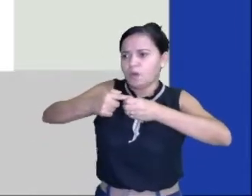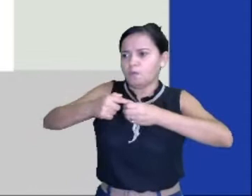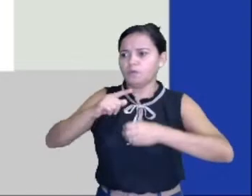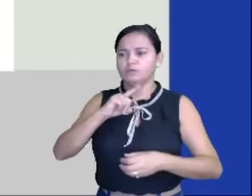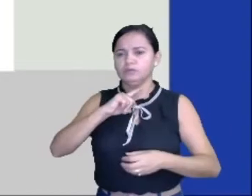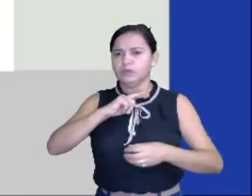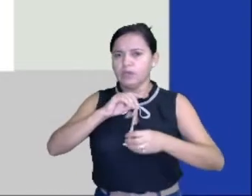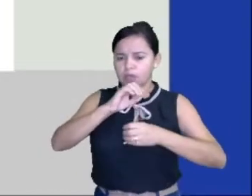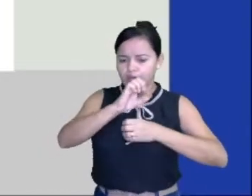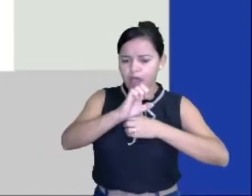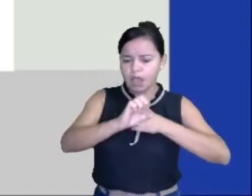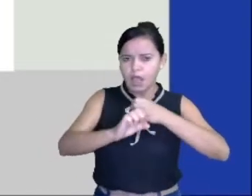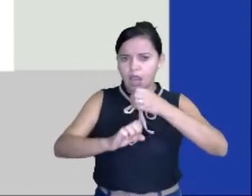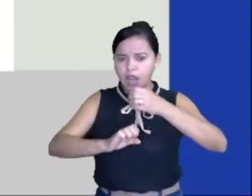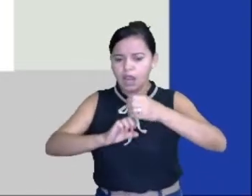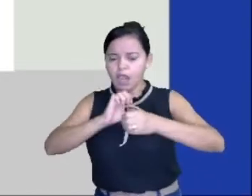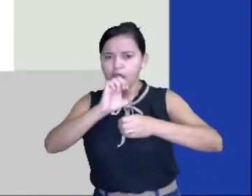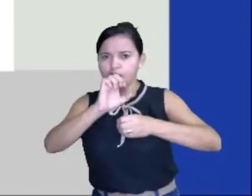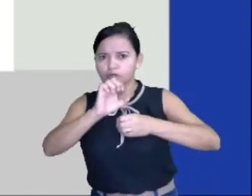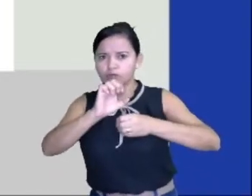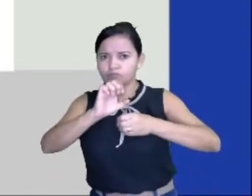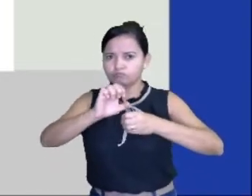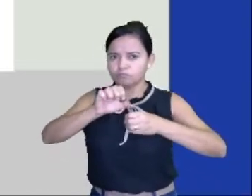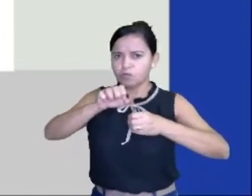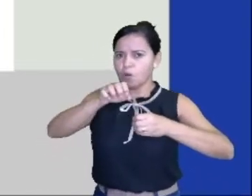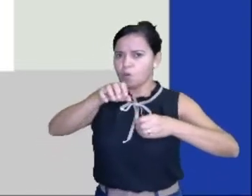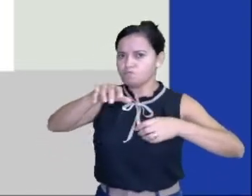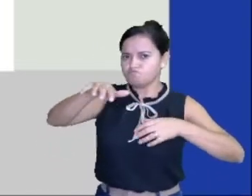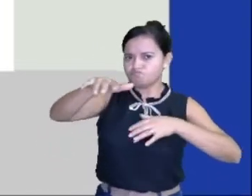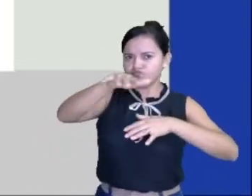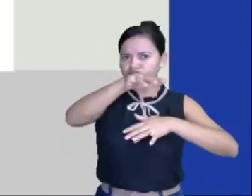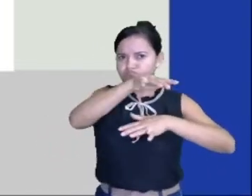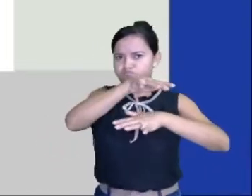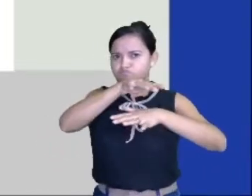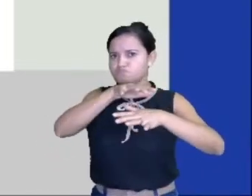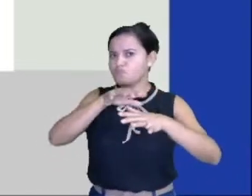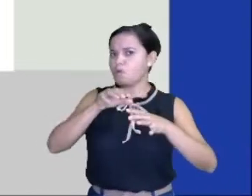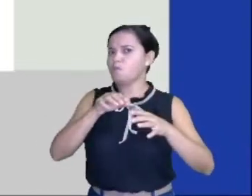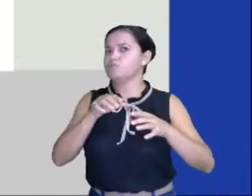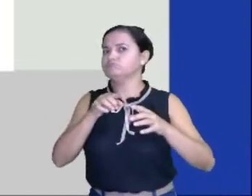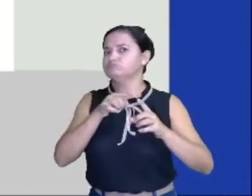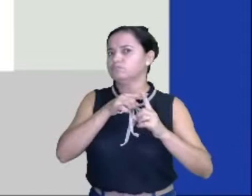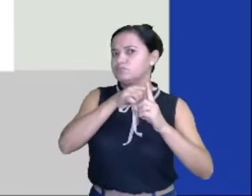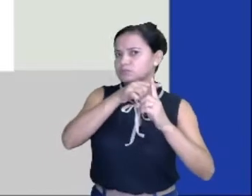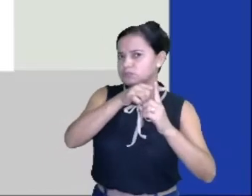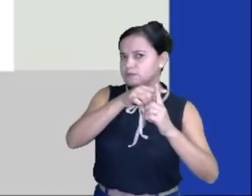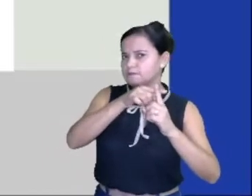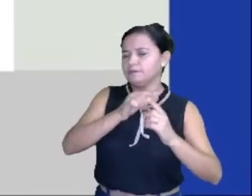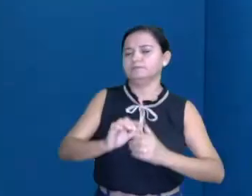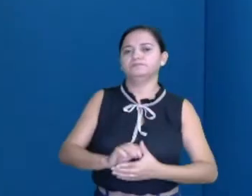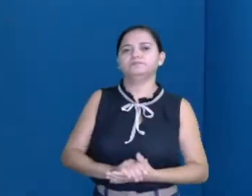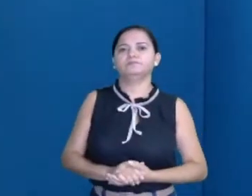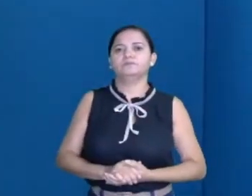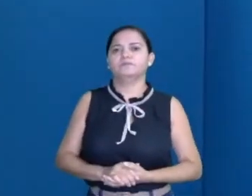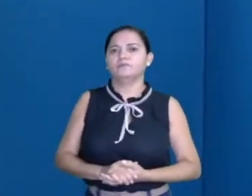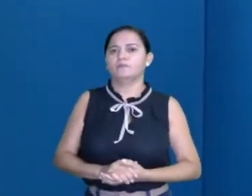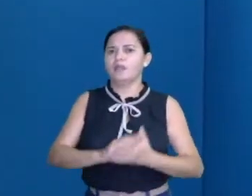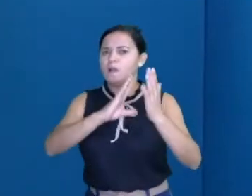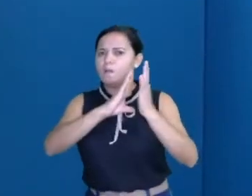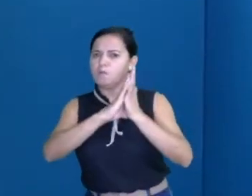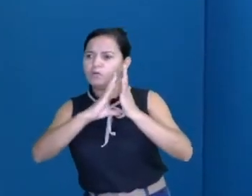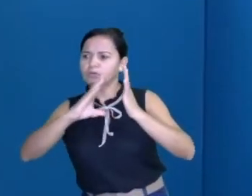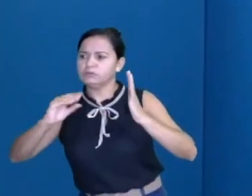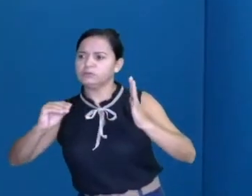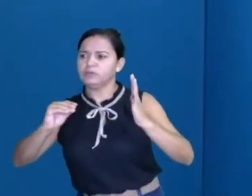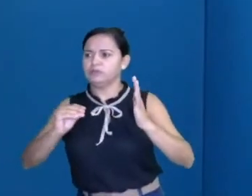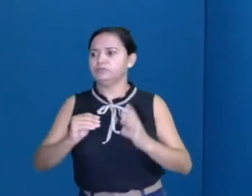estar incrustados numa esfera uniforme positiva. Volta aqui para mim, gente. Esse modelo de Thomson é mais